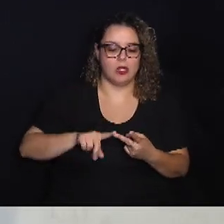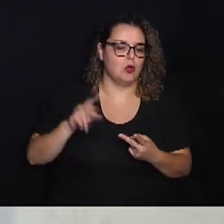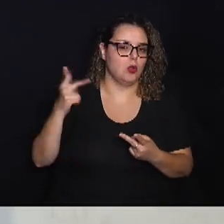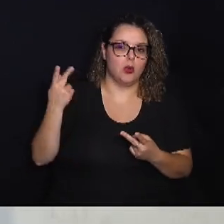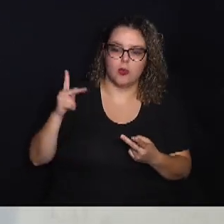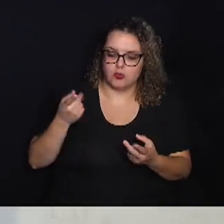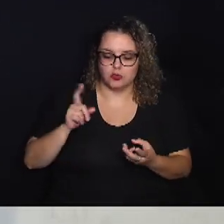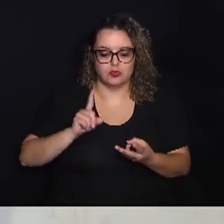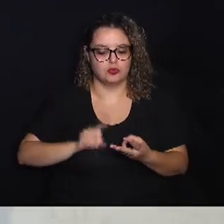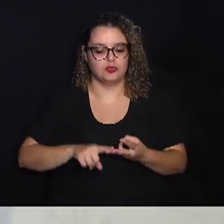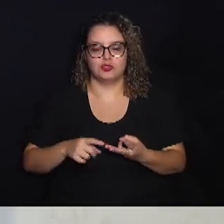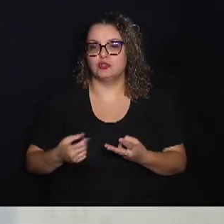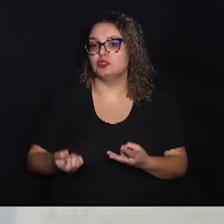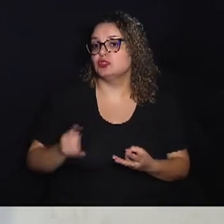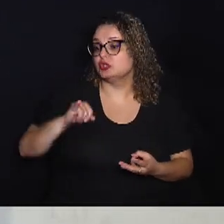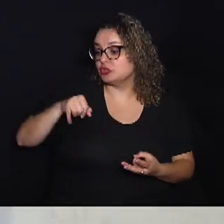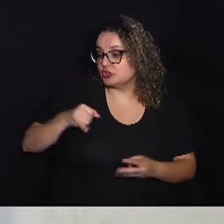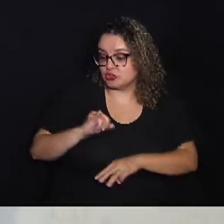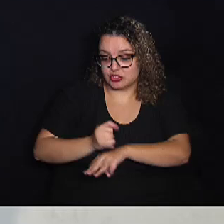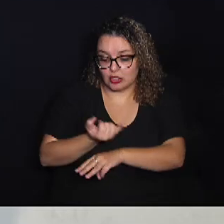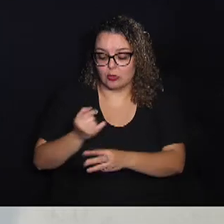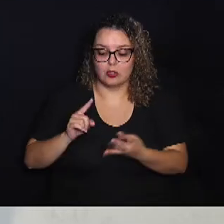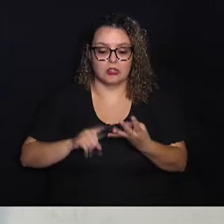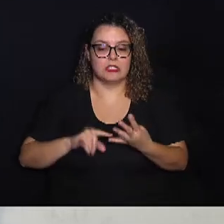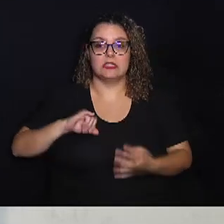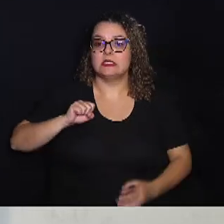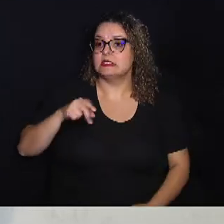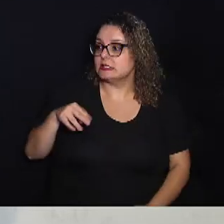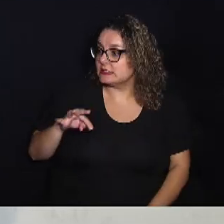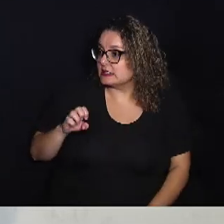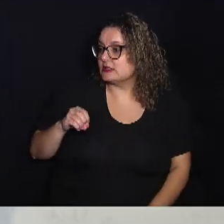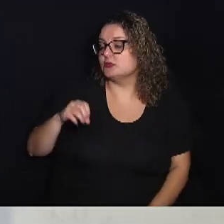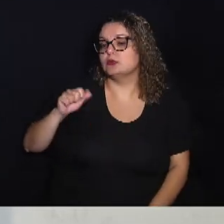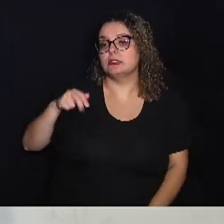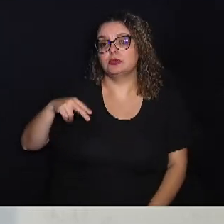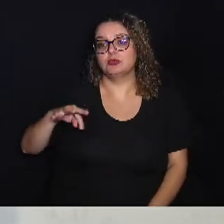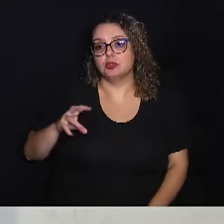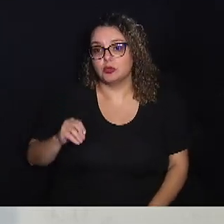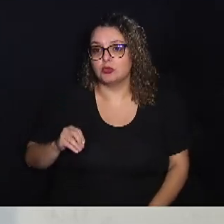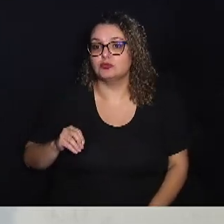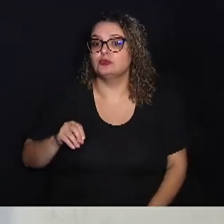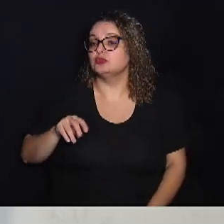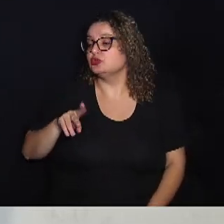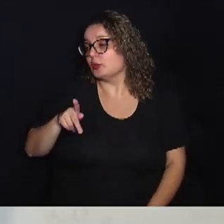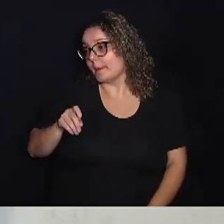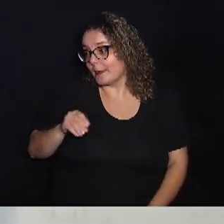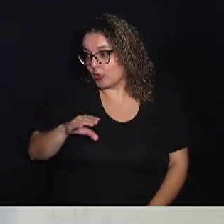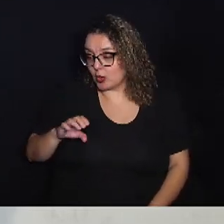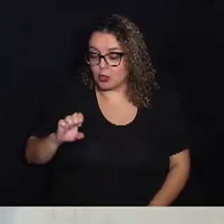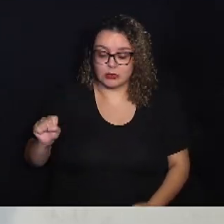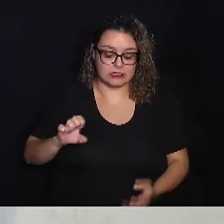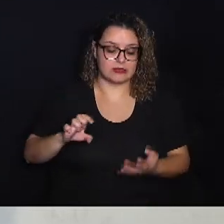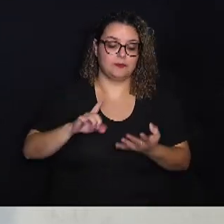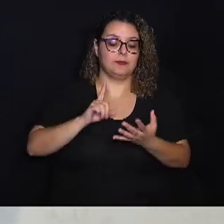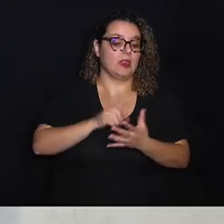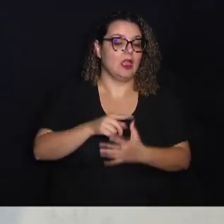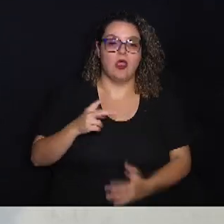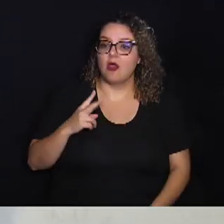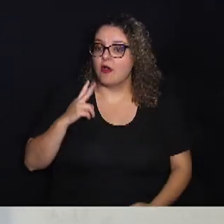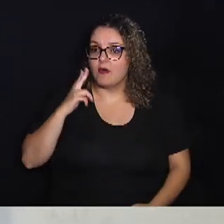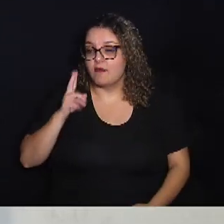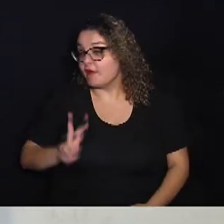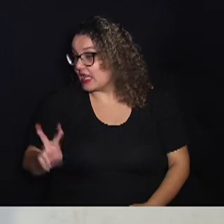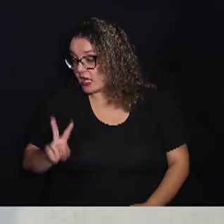Hortolândia, Jaguariúna, Santo Antônio de Posse, Valinhos, né? Então a gente tem atendido esse pessoal